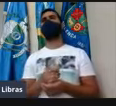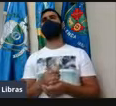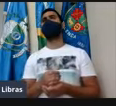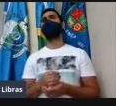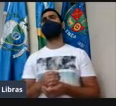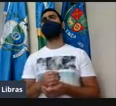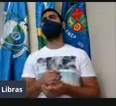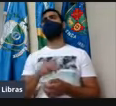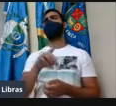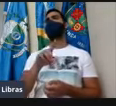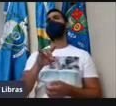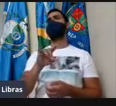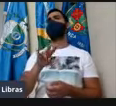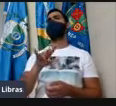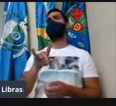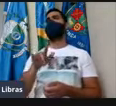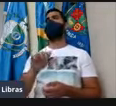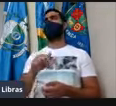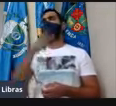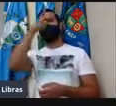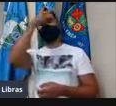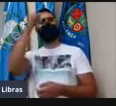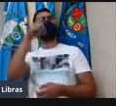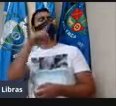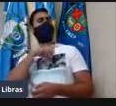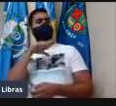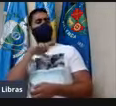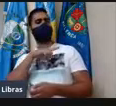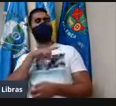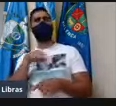uma grande dívida que a prefeitura já tinha com o prévio,